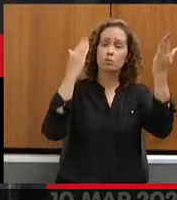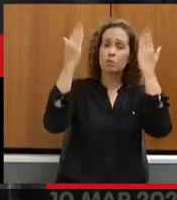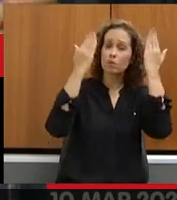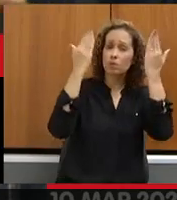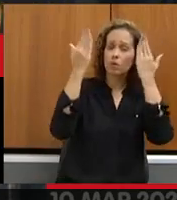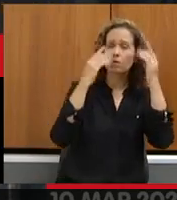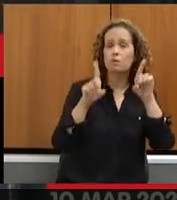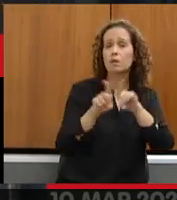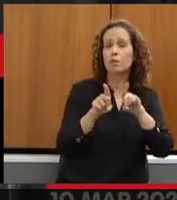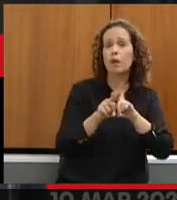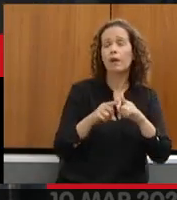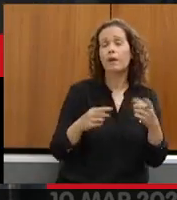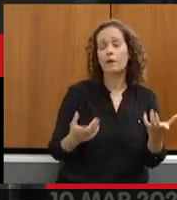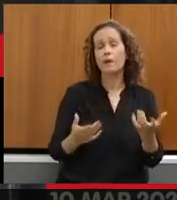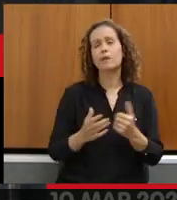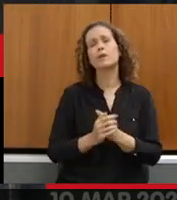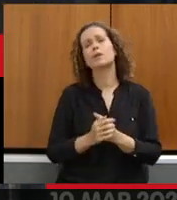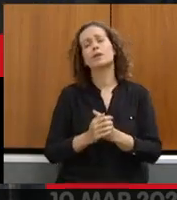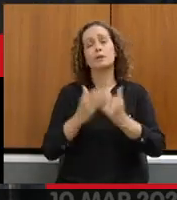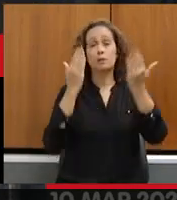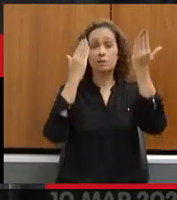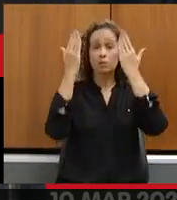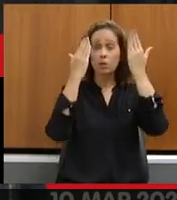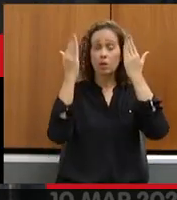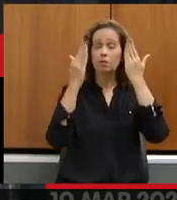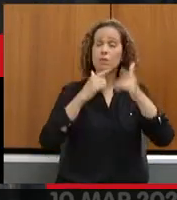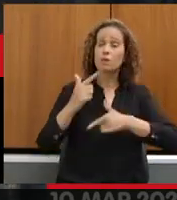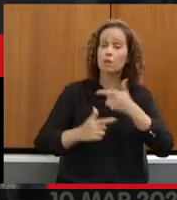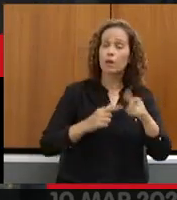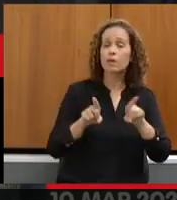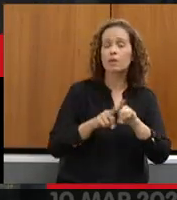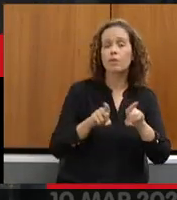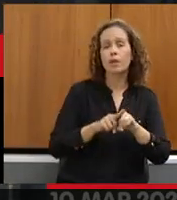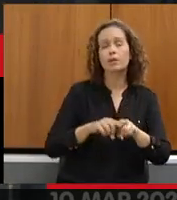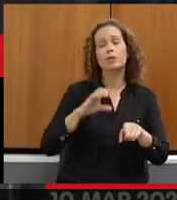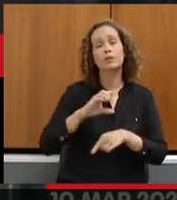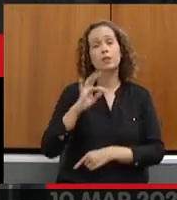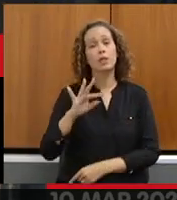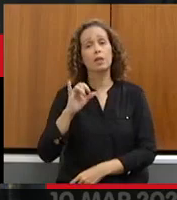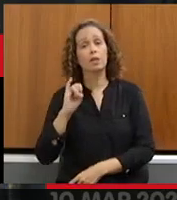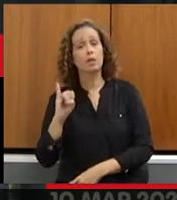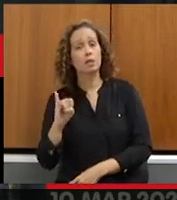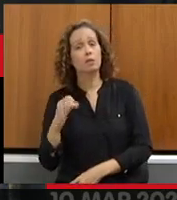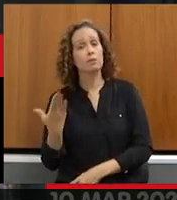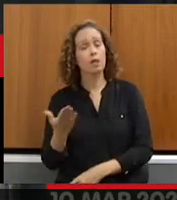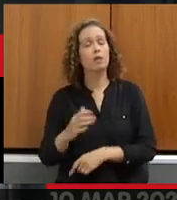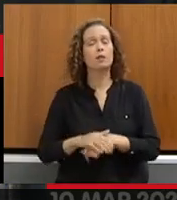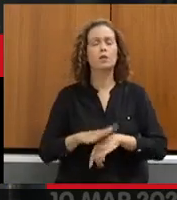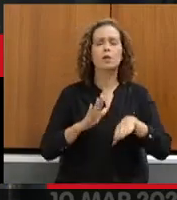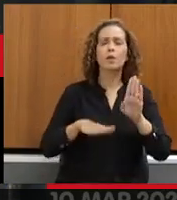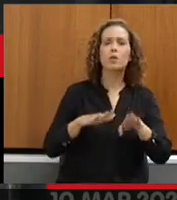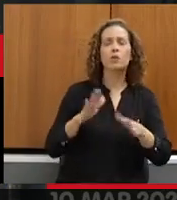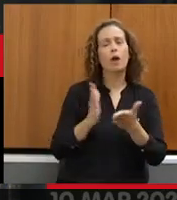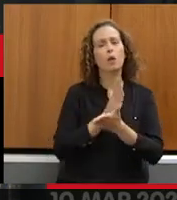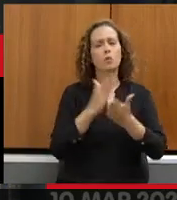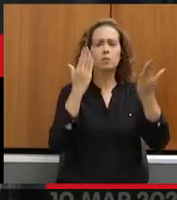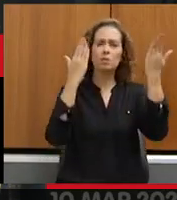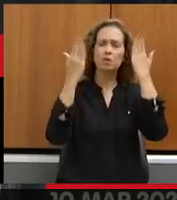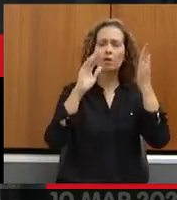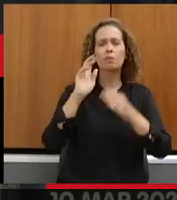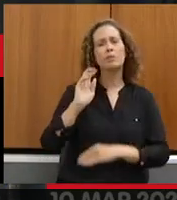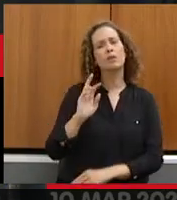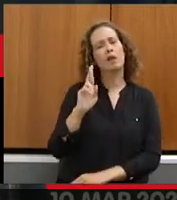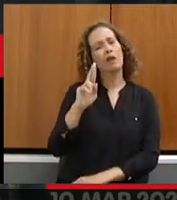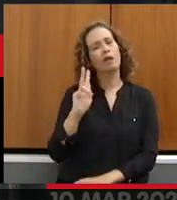que tem psicólogo Clínico que trabalha até em CTI mas às vezes tem psicólogo médico recursos humanos recrutamento seleção que